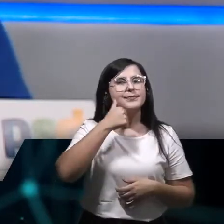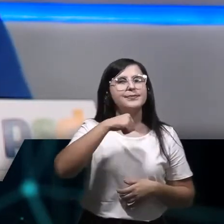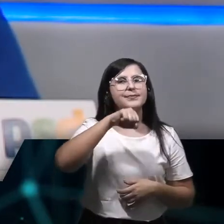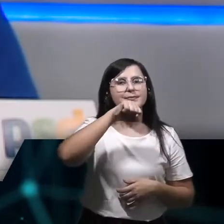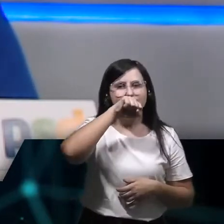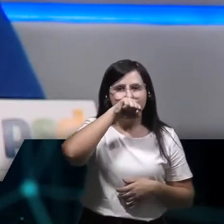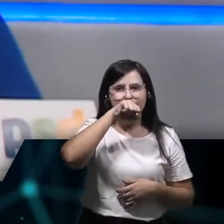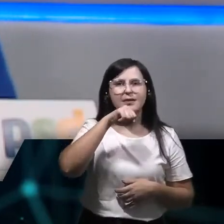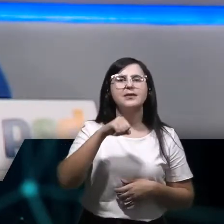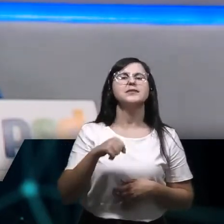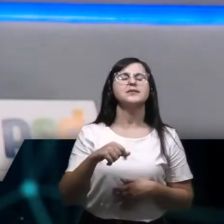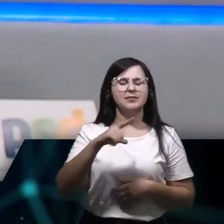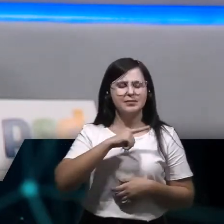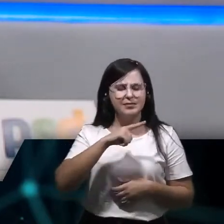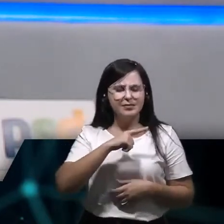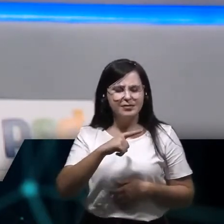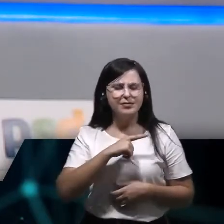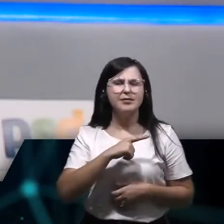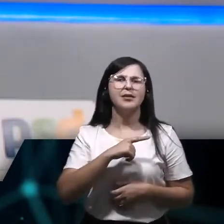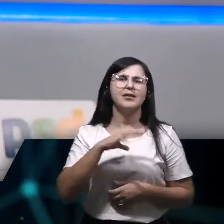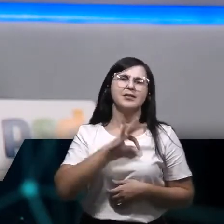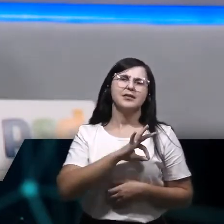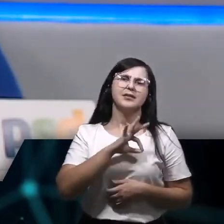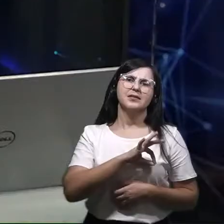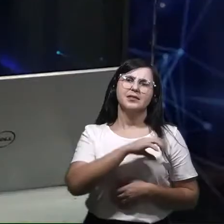e recebe em dia e um salário justo.